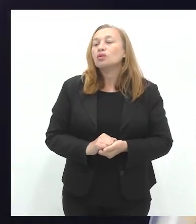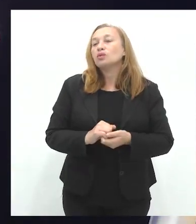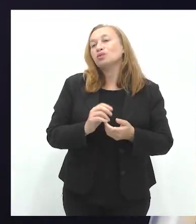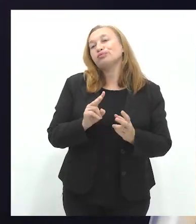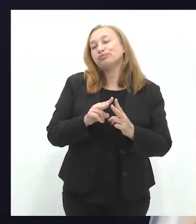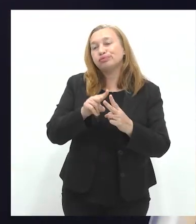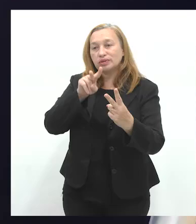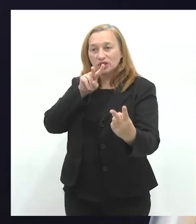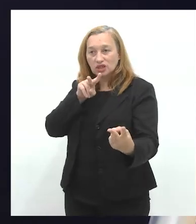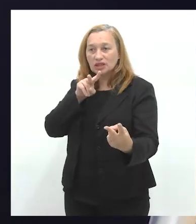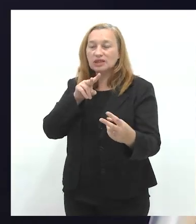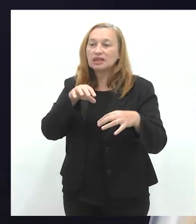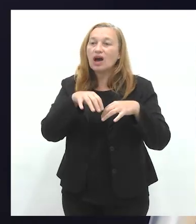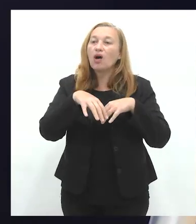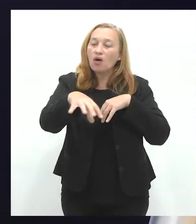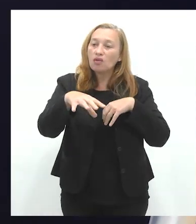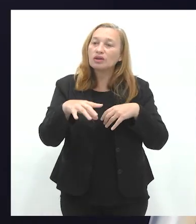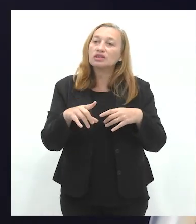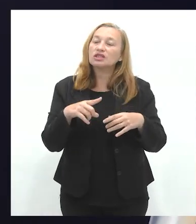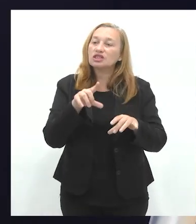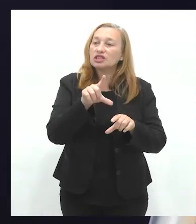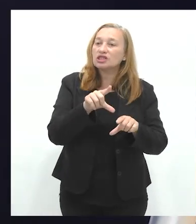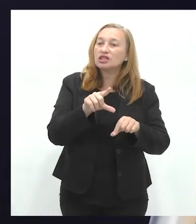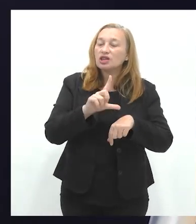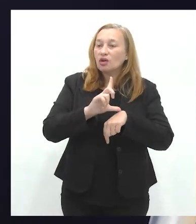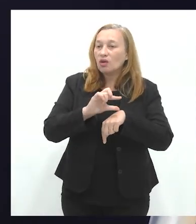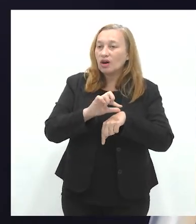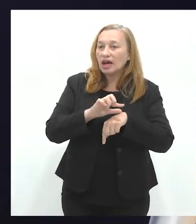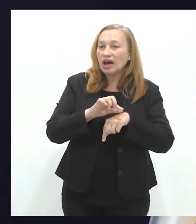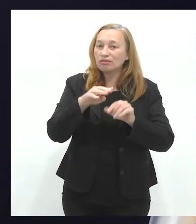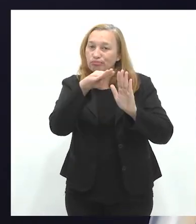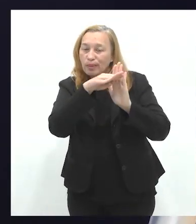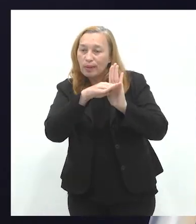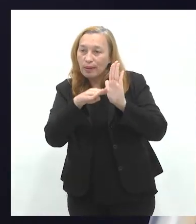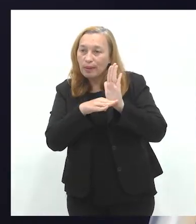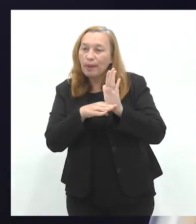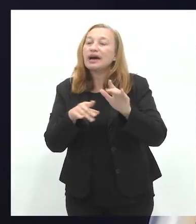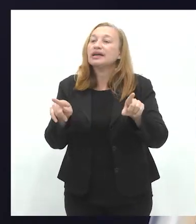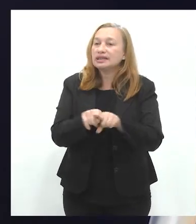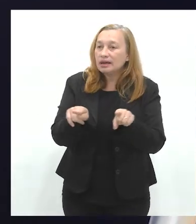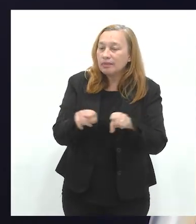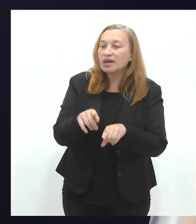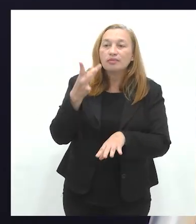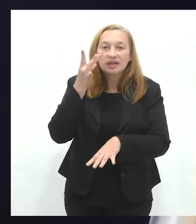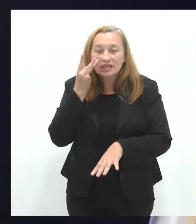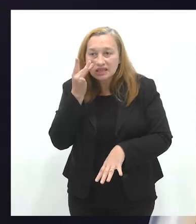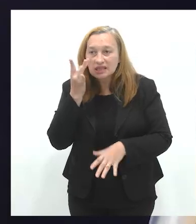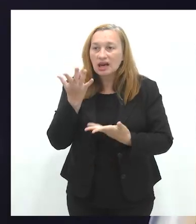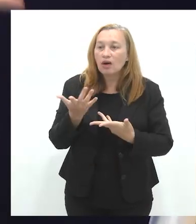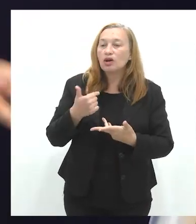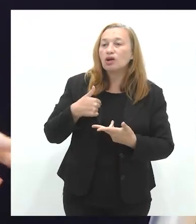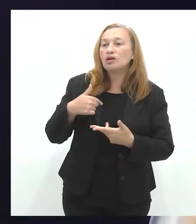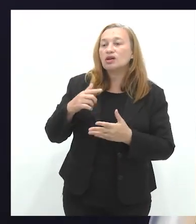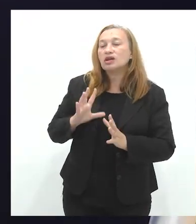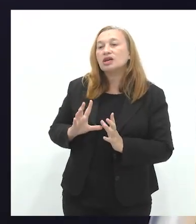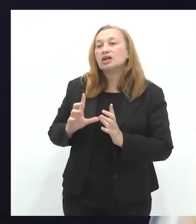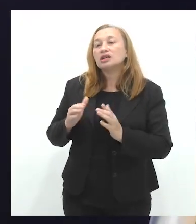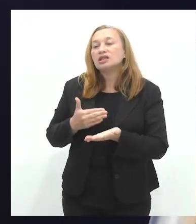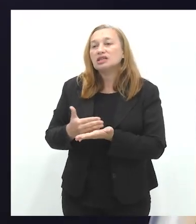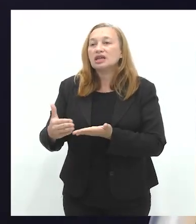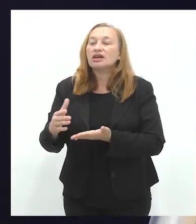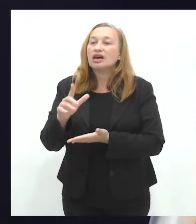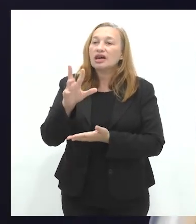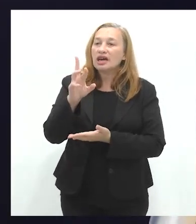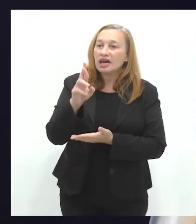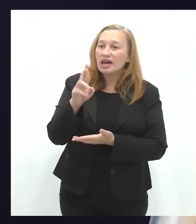né? né? E também no presencial, porque eu trabalho, como eu havia falado, eu comecei nesse consultório e no recreio sublocava